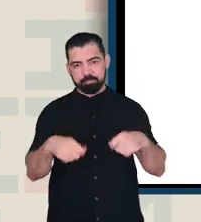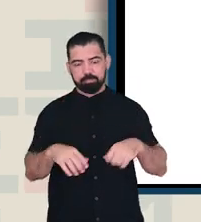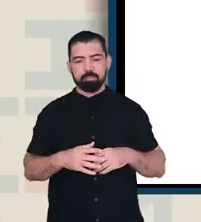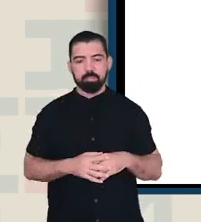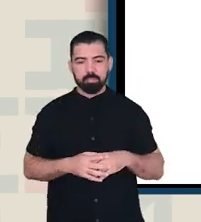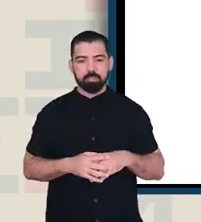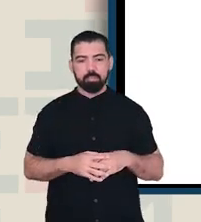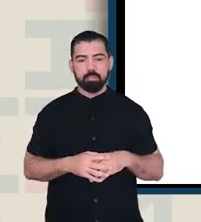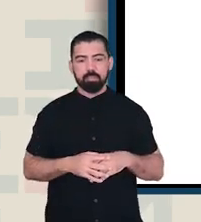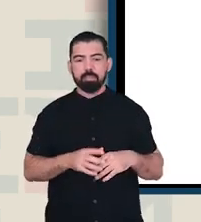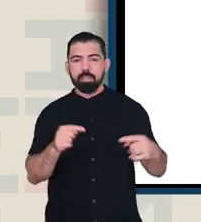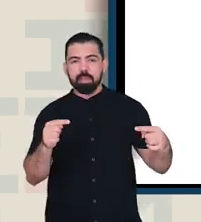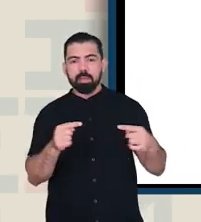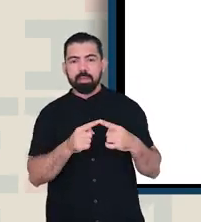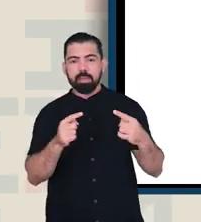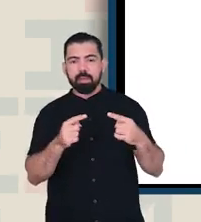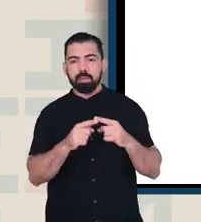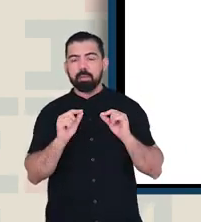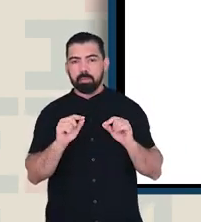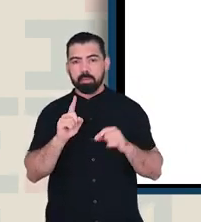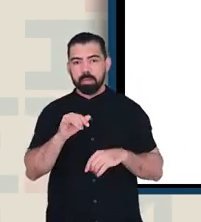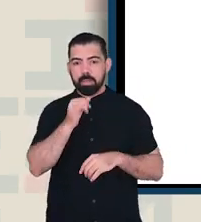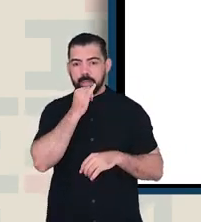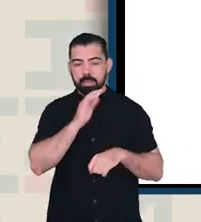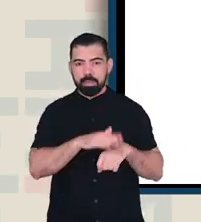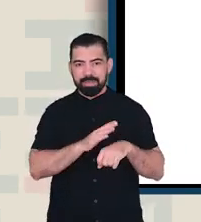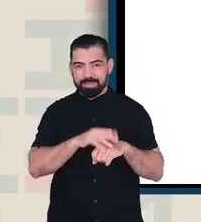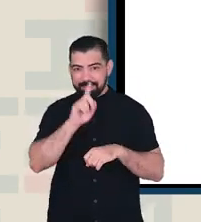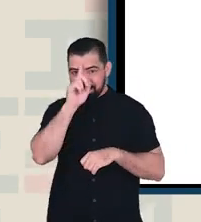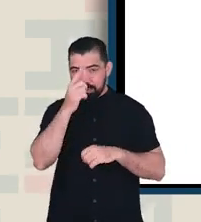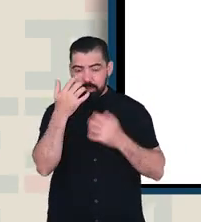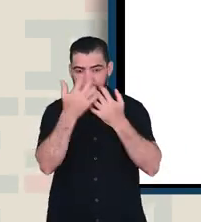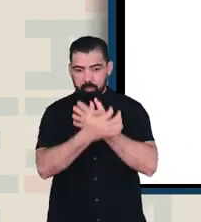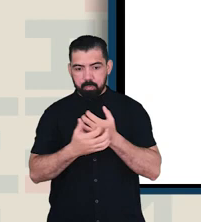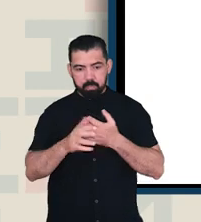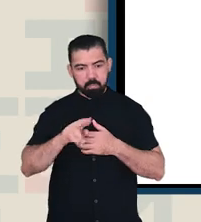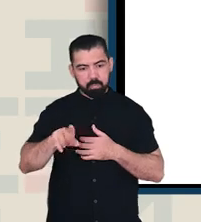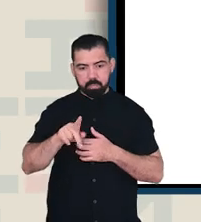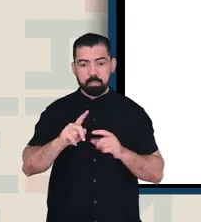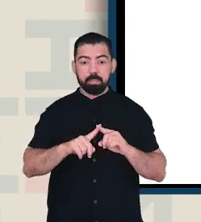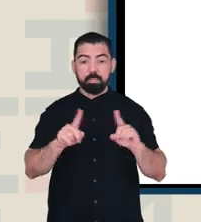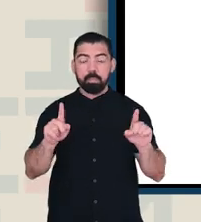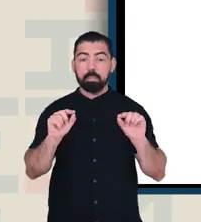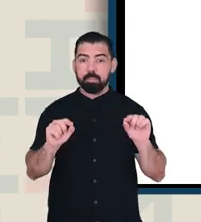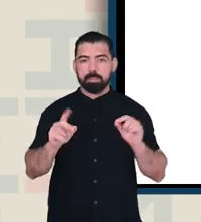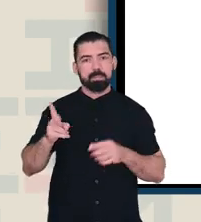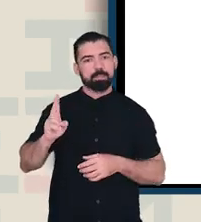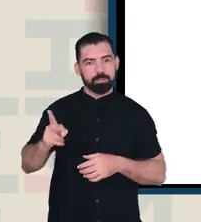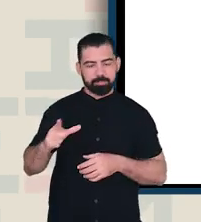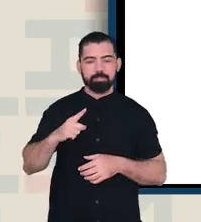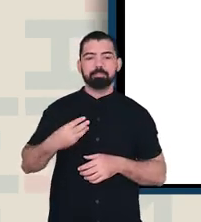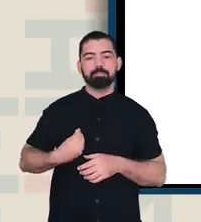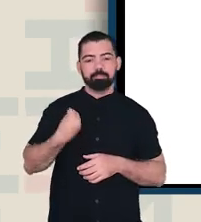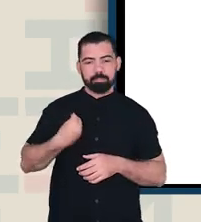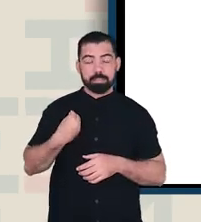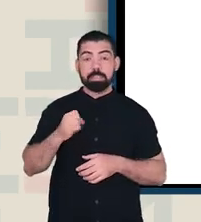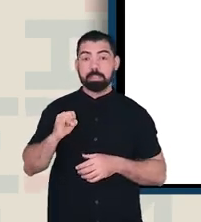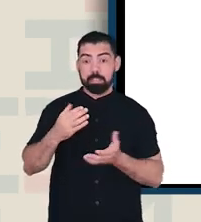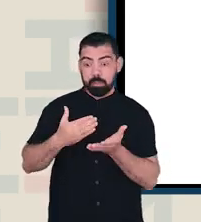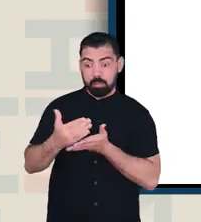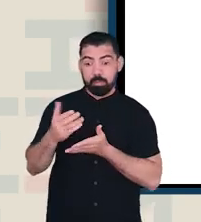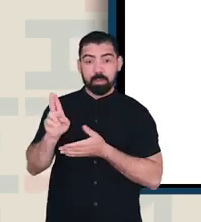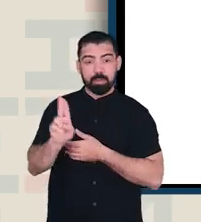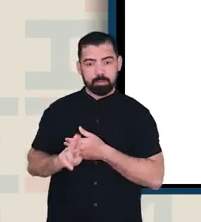não estão tão relacionadas à ideia musical, mas que sempre aparece quando começamos a